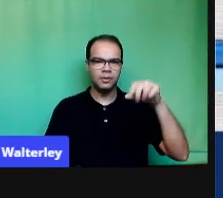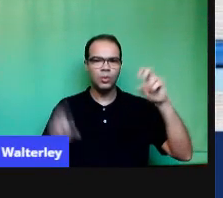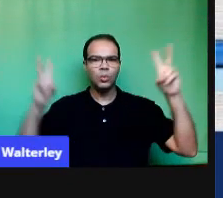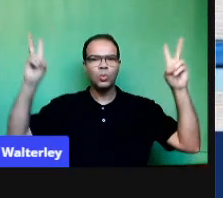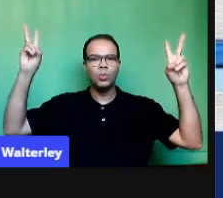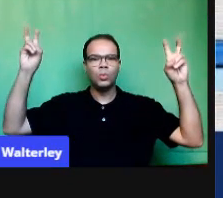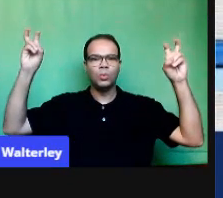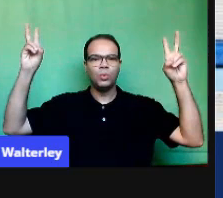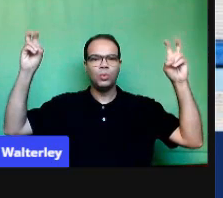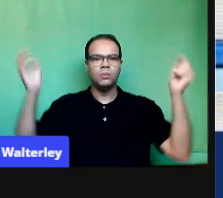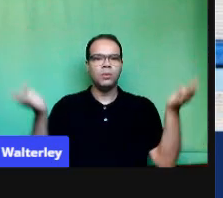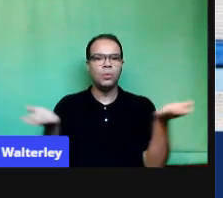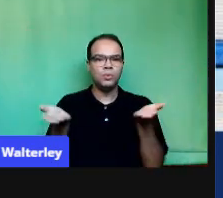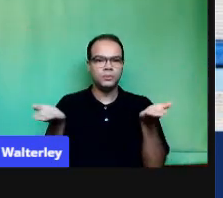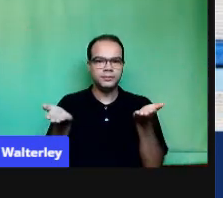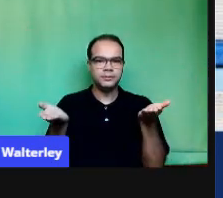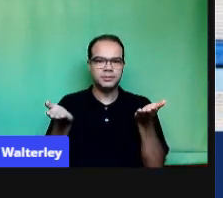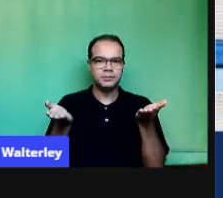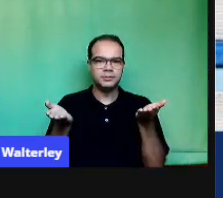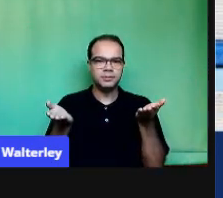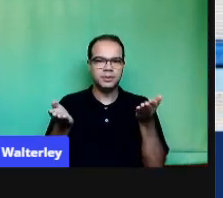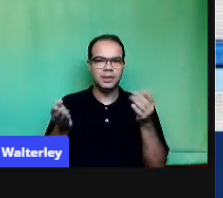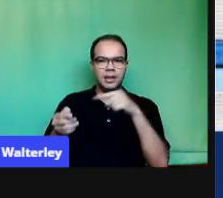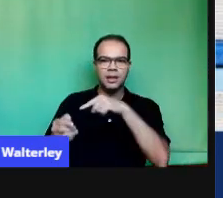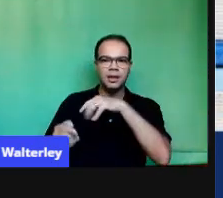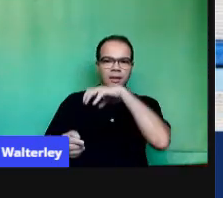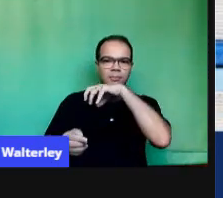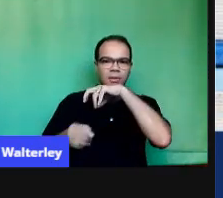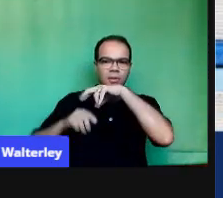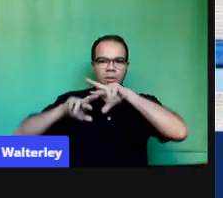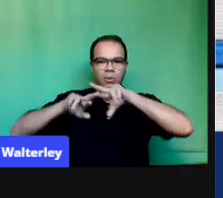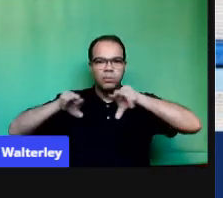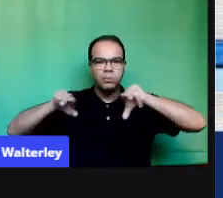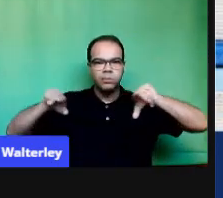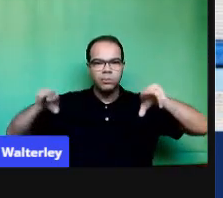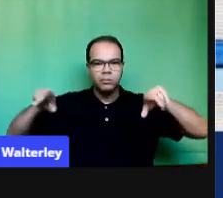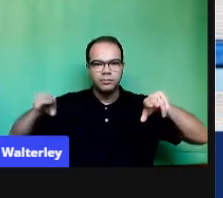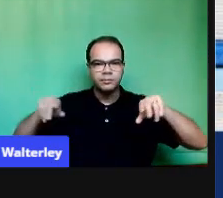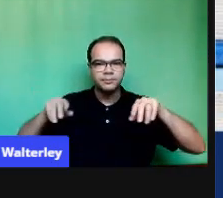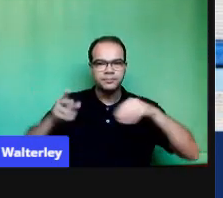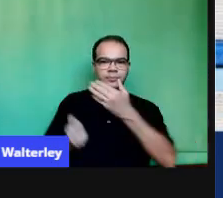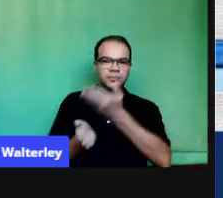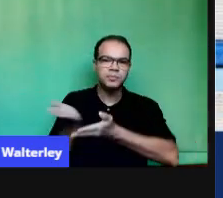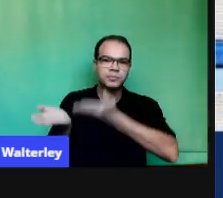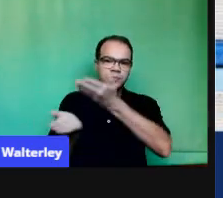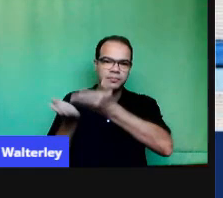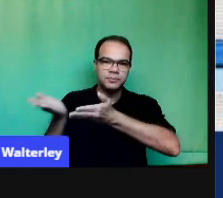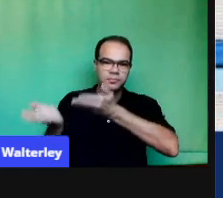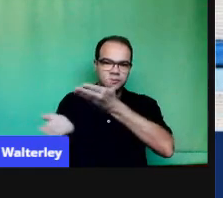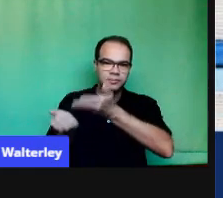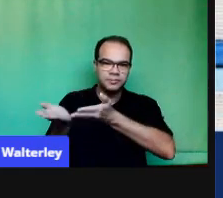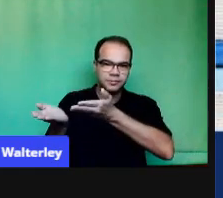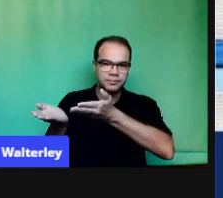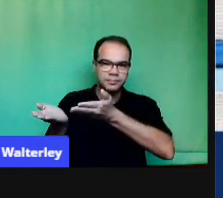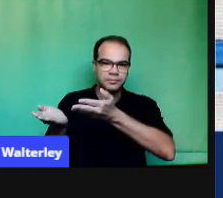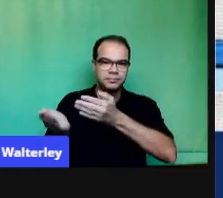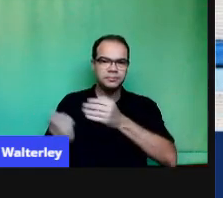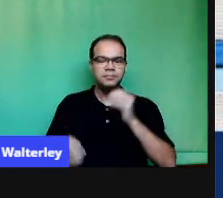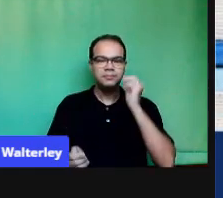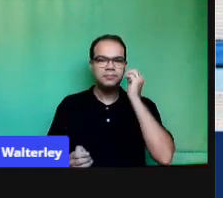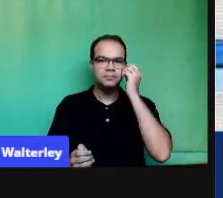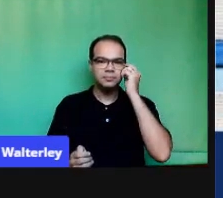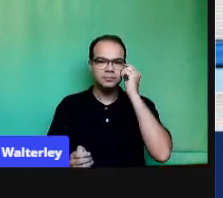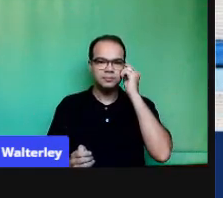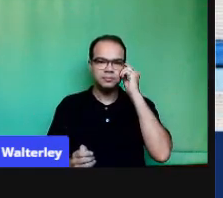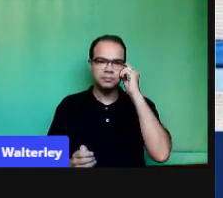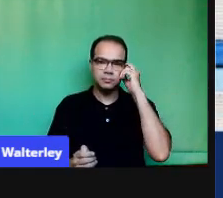Bom, eu componho a equipe de ciências juntamente com a Cristiane, Leila, Natália, Rejane e Silmara. E para tratar desse